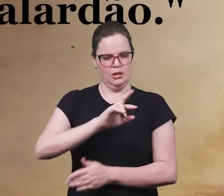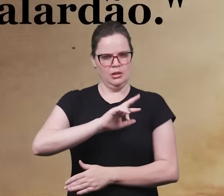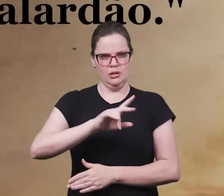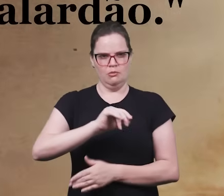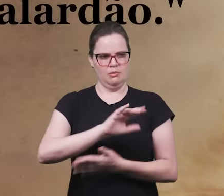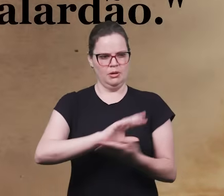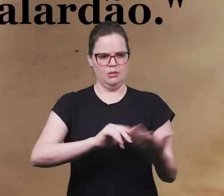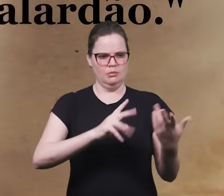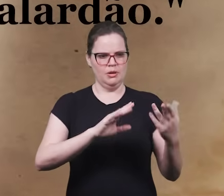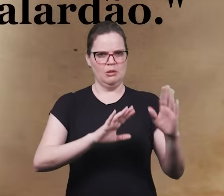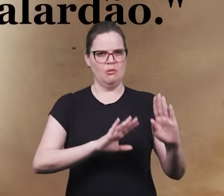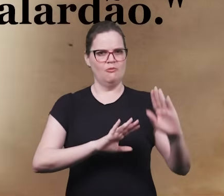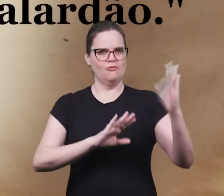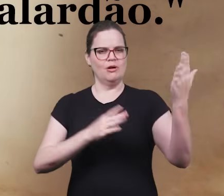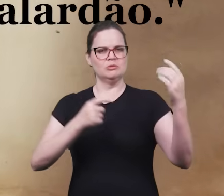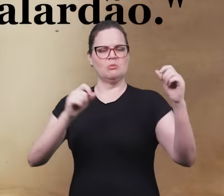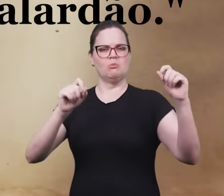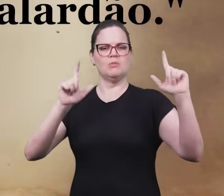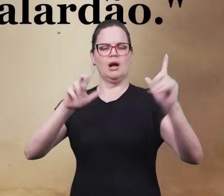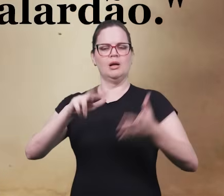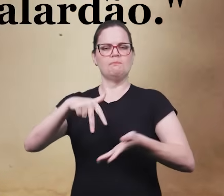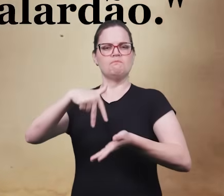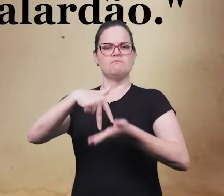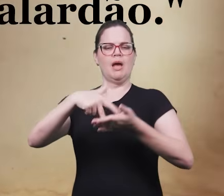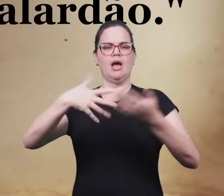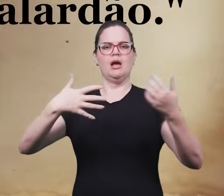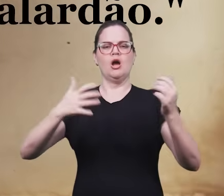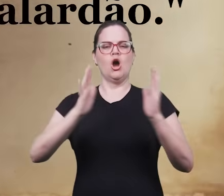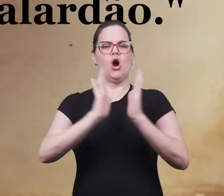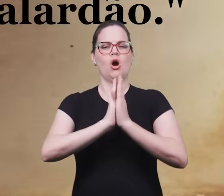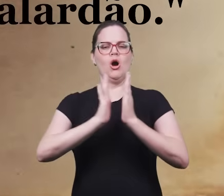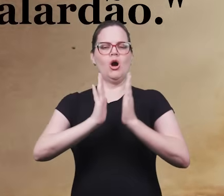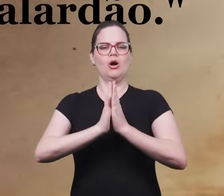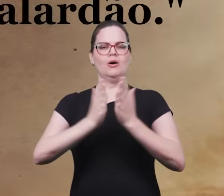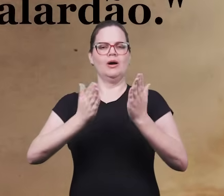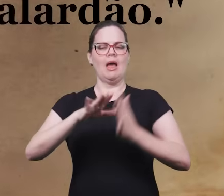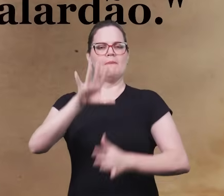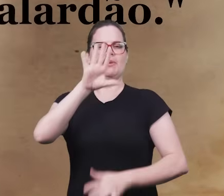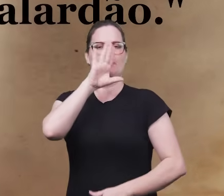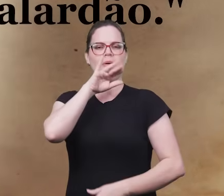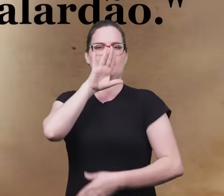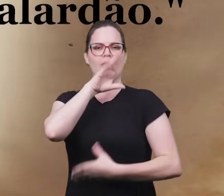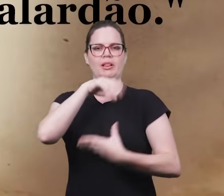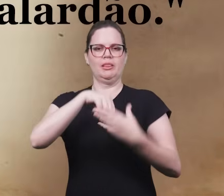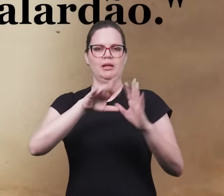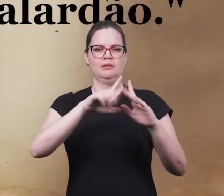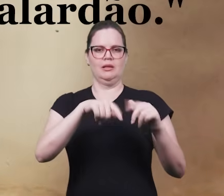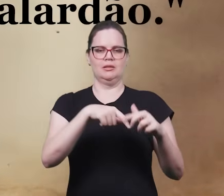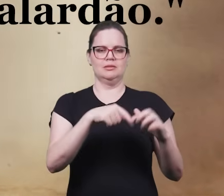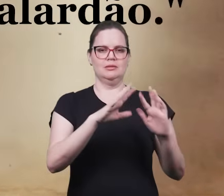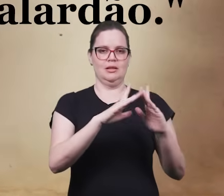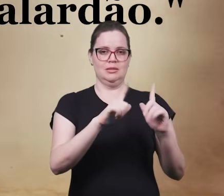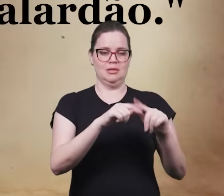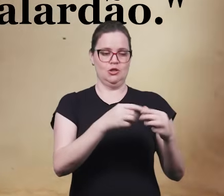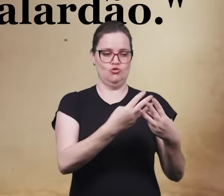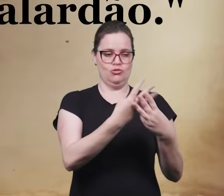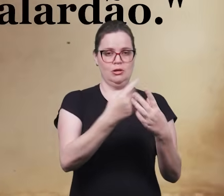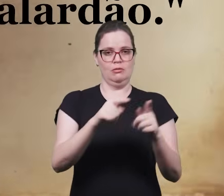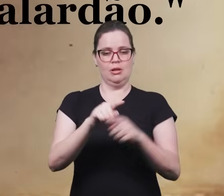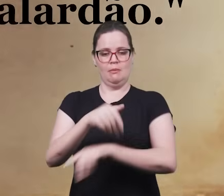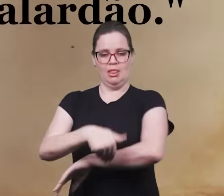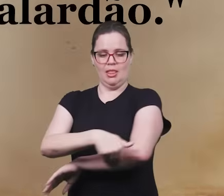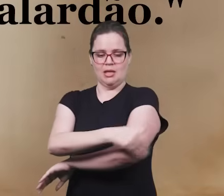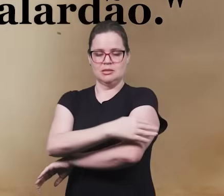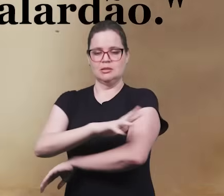pois se comprazem em orar em pé nas sinagogas e as esquinas das ruas, para